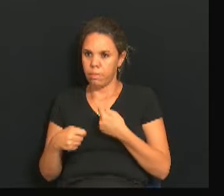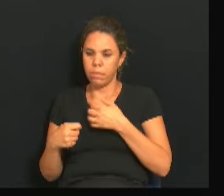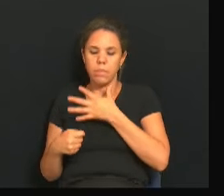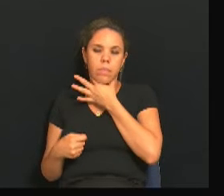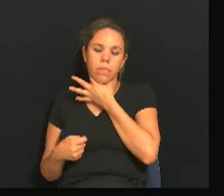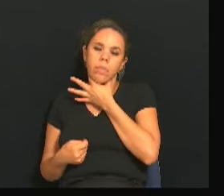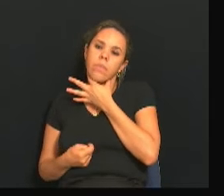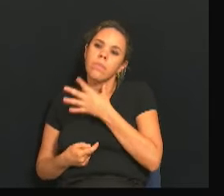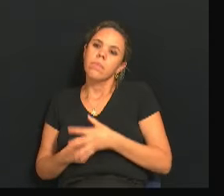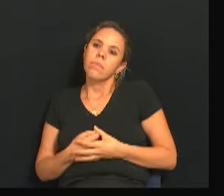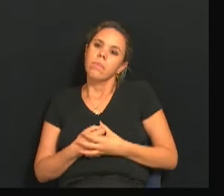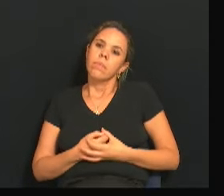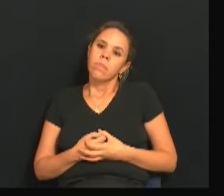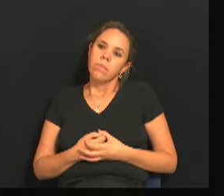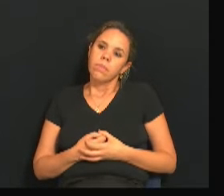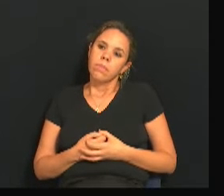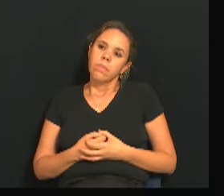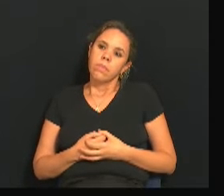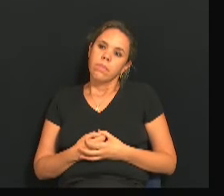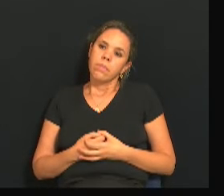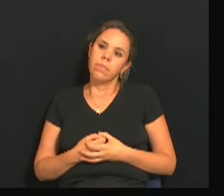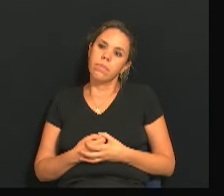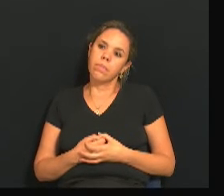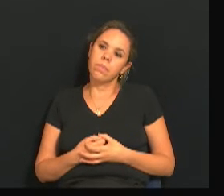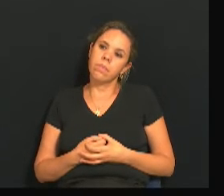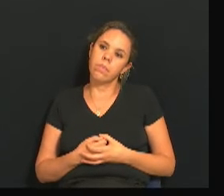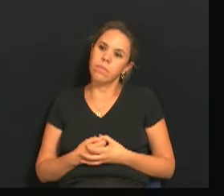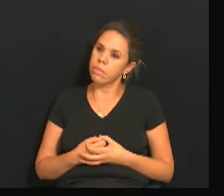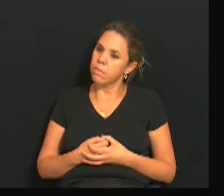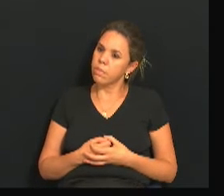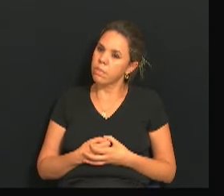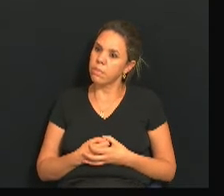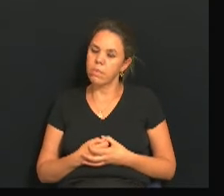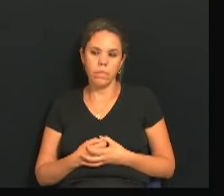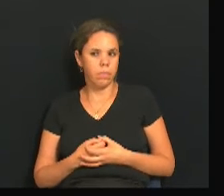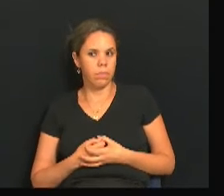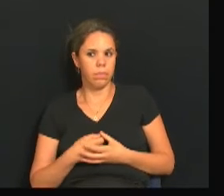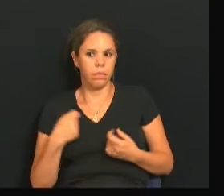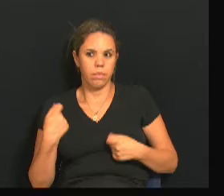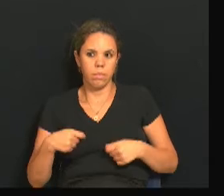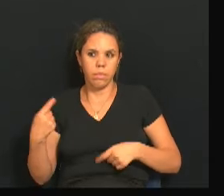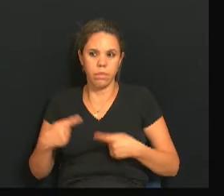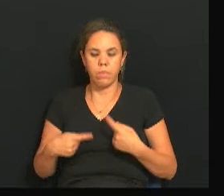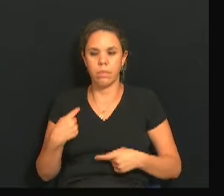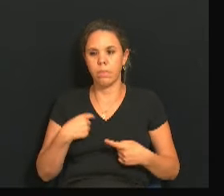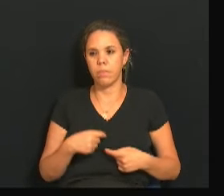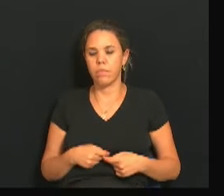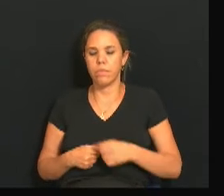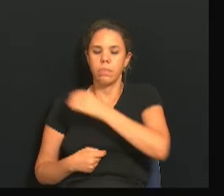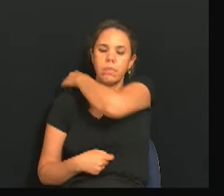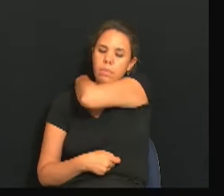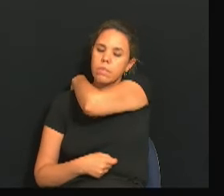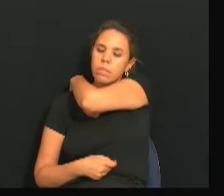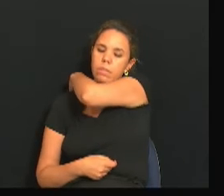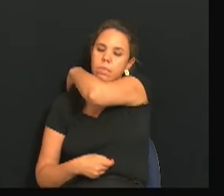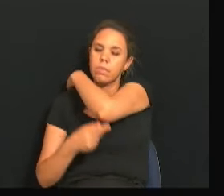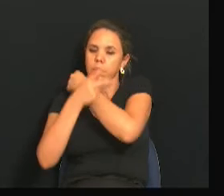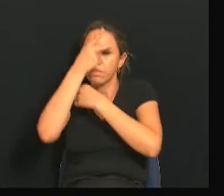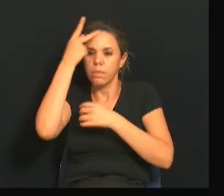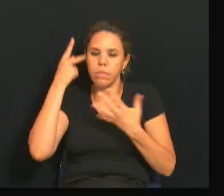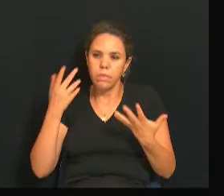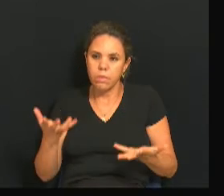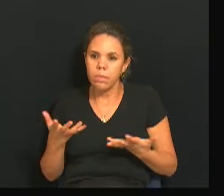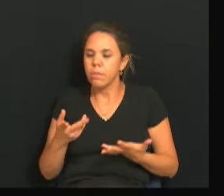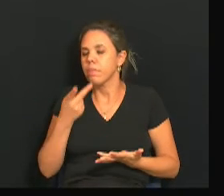né? Quer dizer, então, a gente precisa de espaços para discutir essas questões, né? E as pessoas buscam, e as pessoas